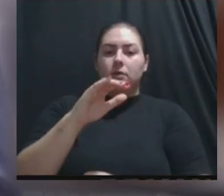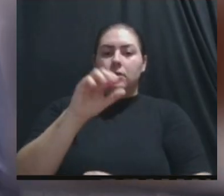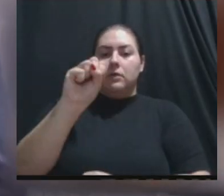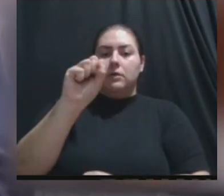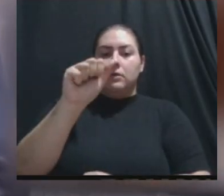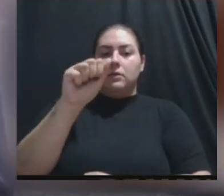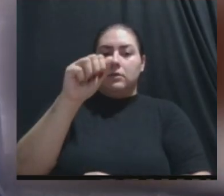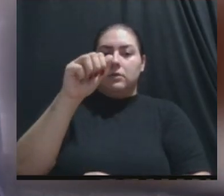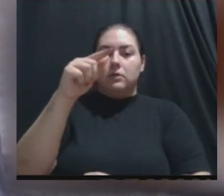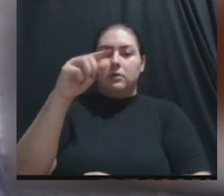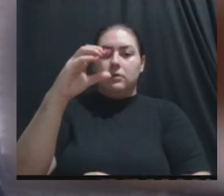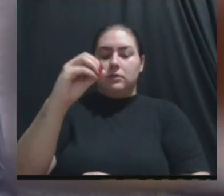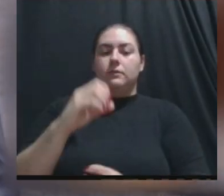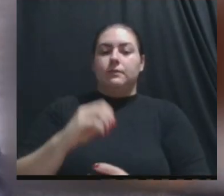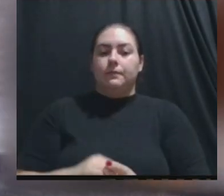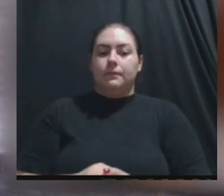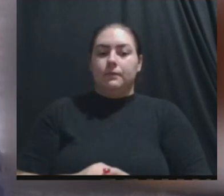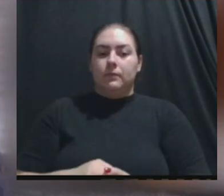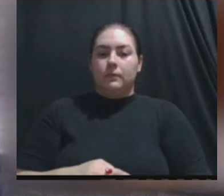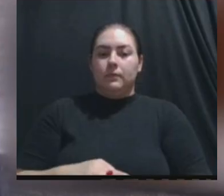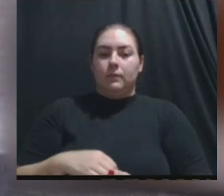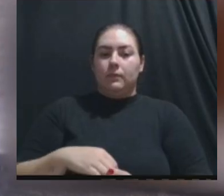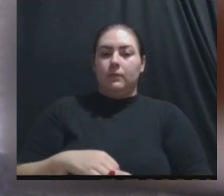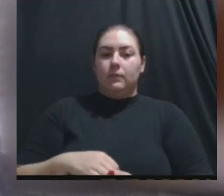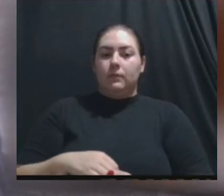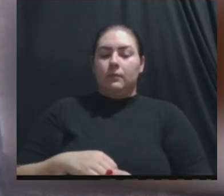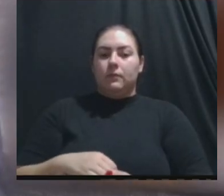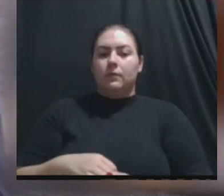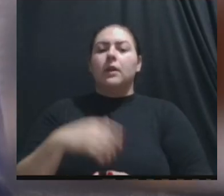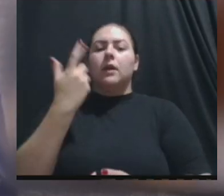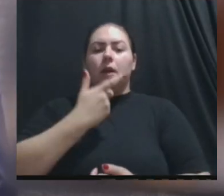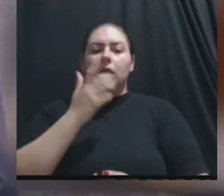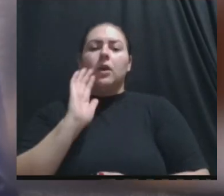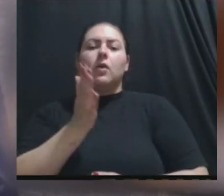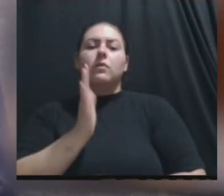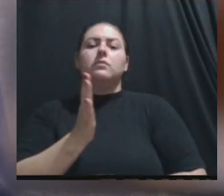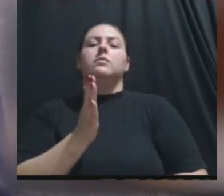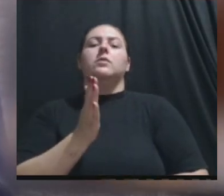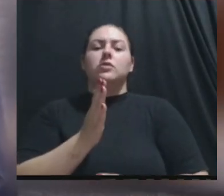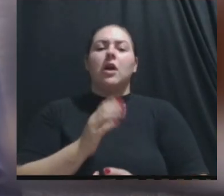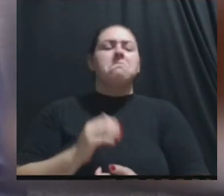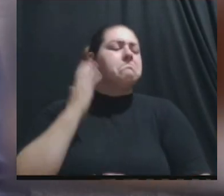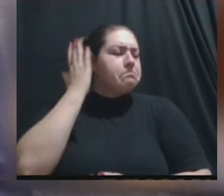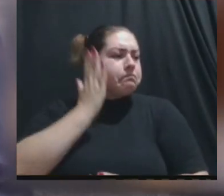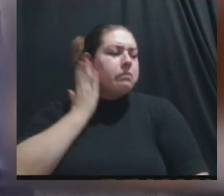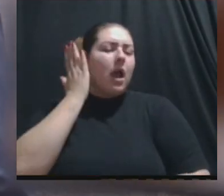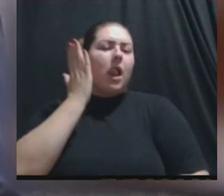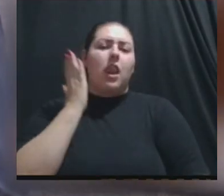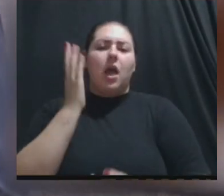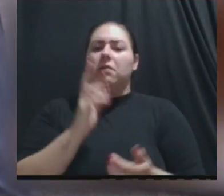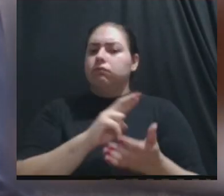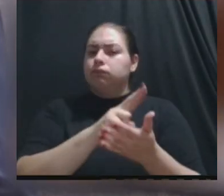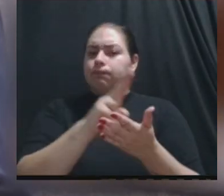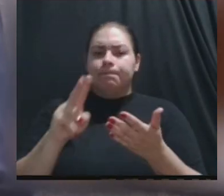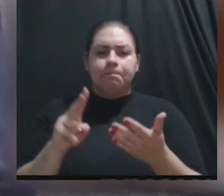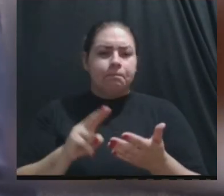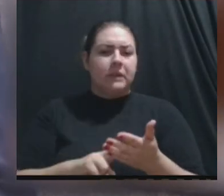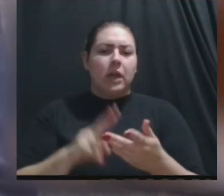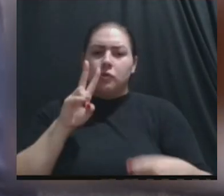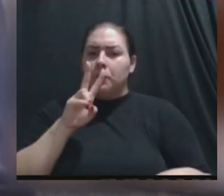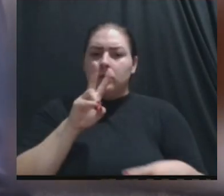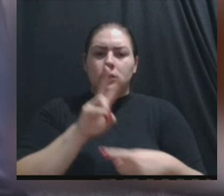Espaço esse que realizei inúmeras palestras e serviços de prevenção às drogas com os